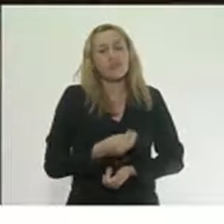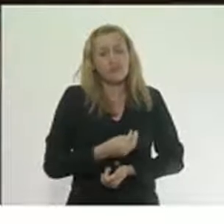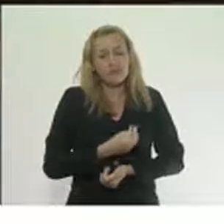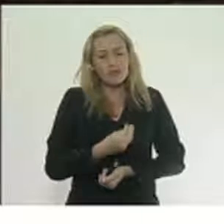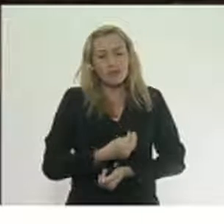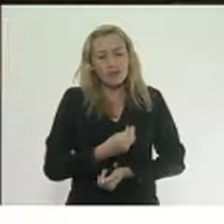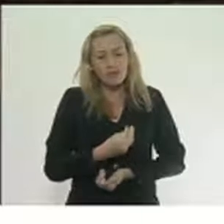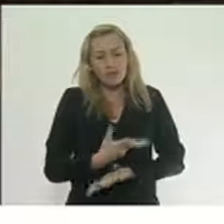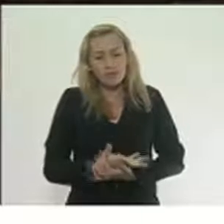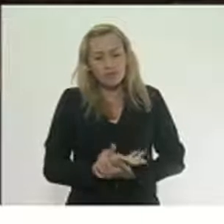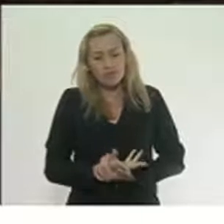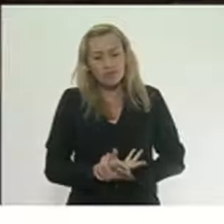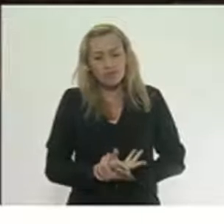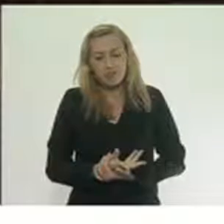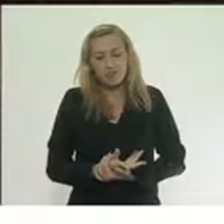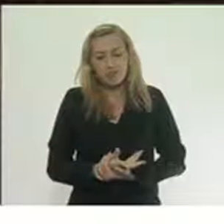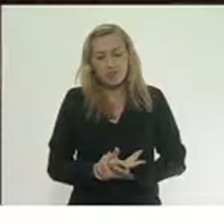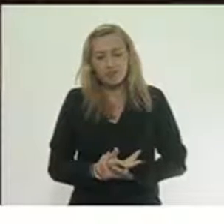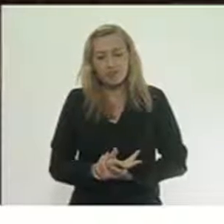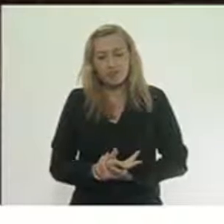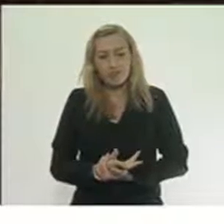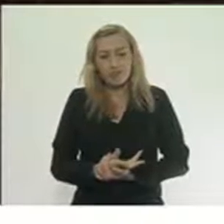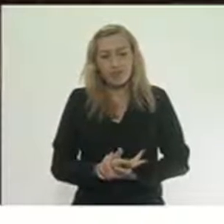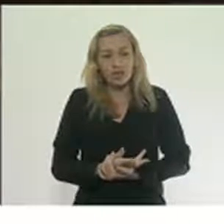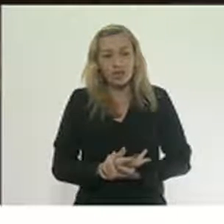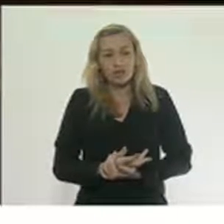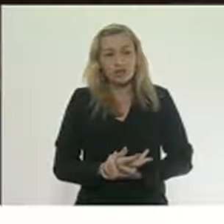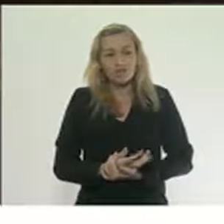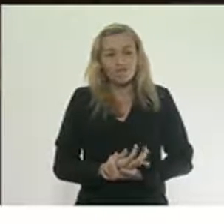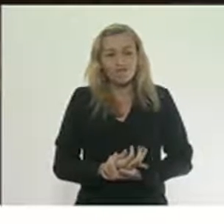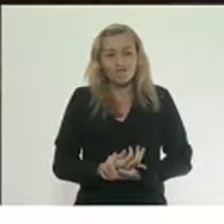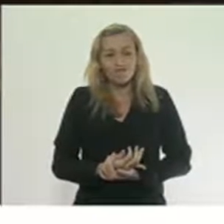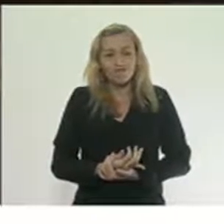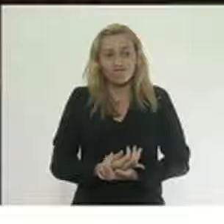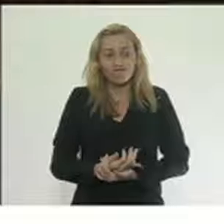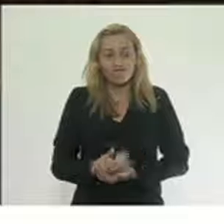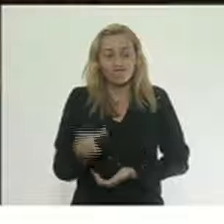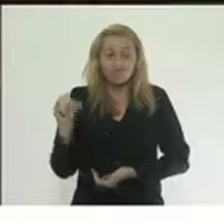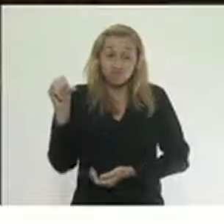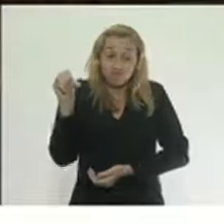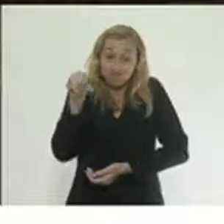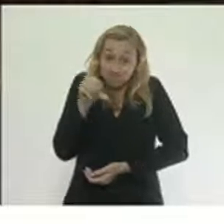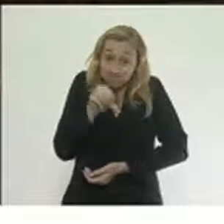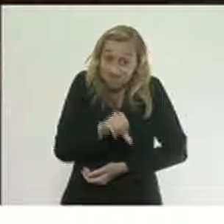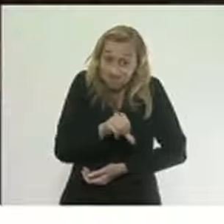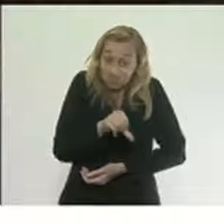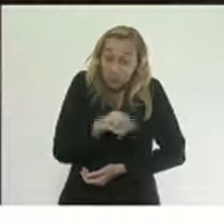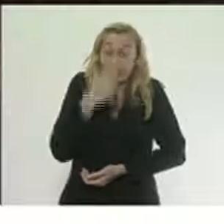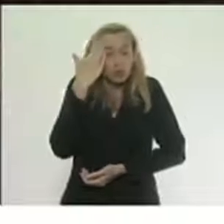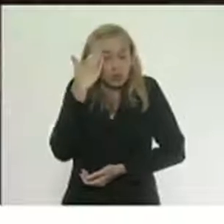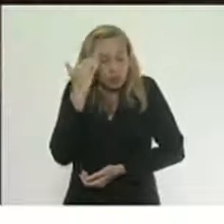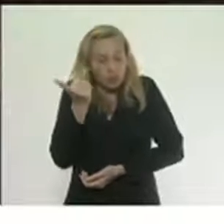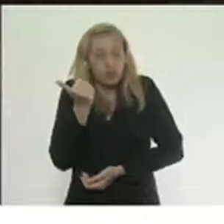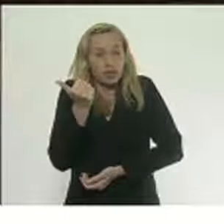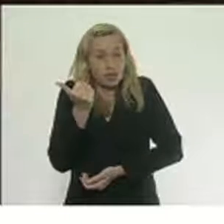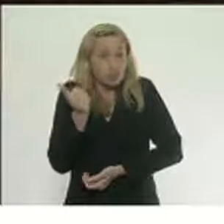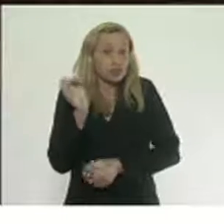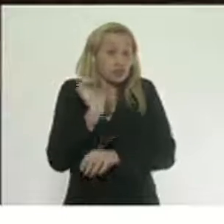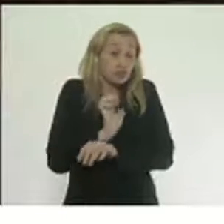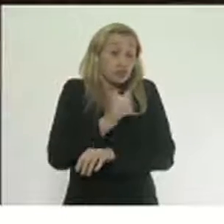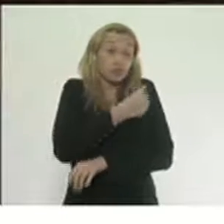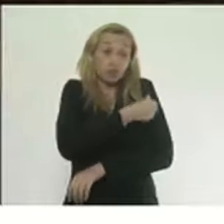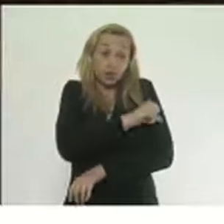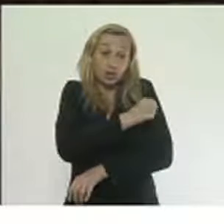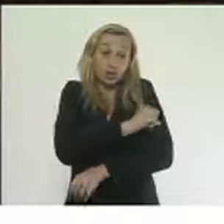vive na condição de calamidade financeira. Nós sabemos que o Estado do Rio